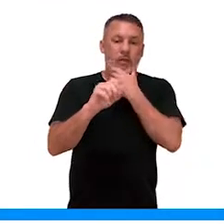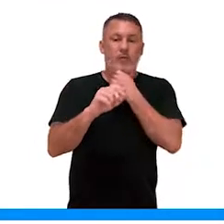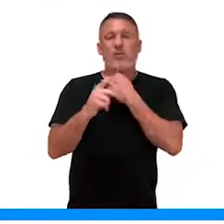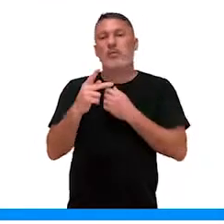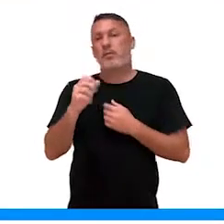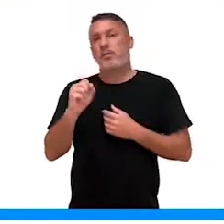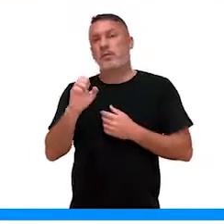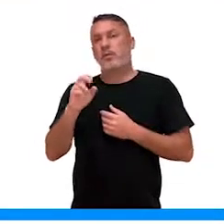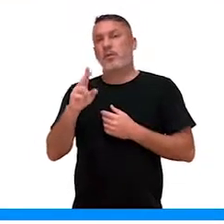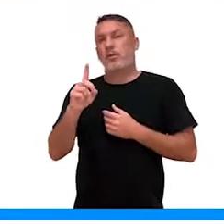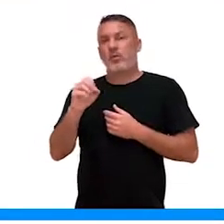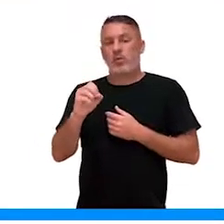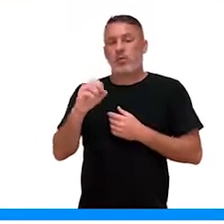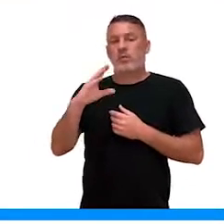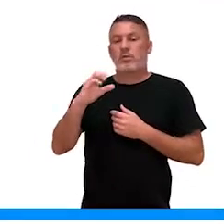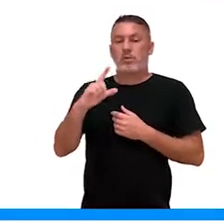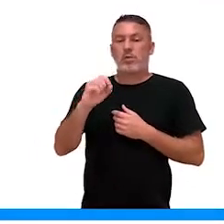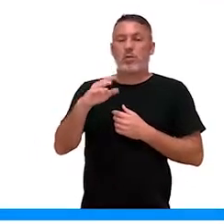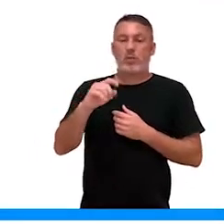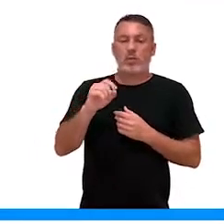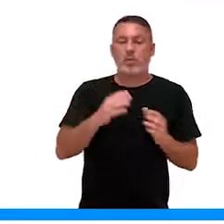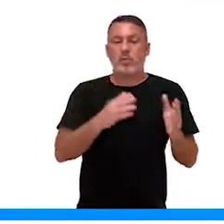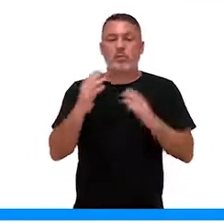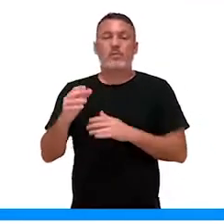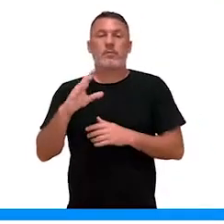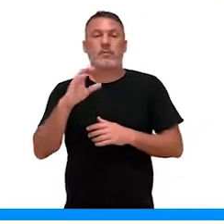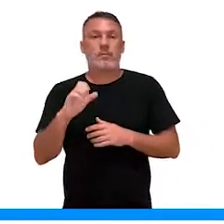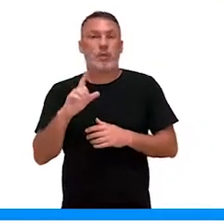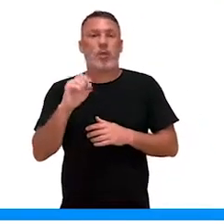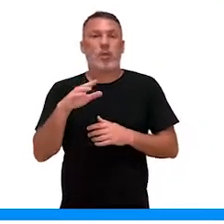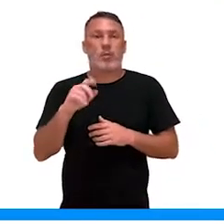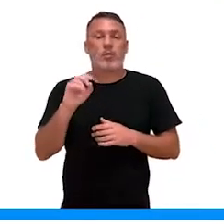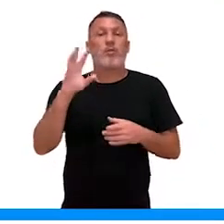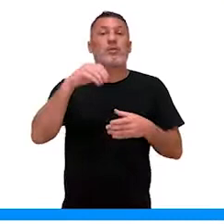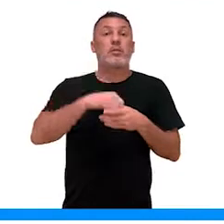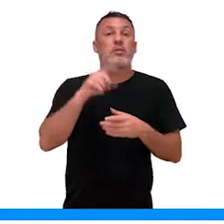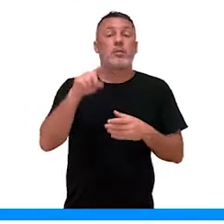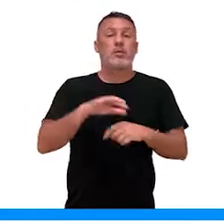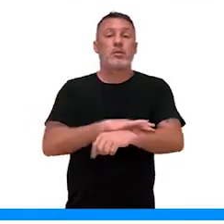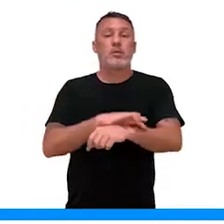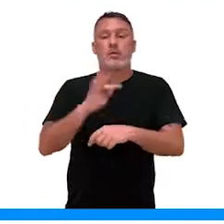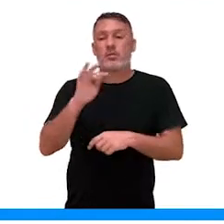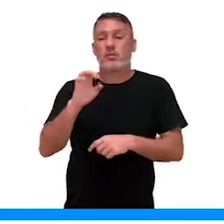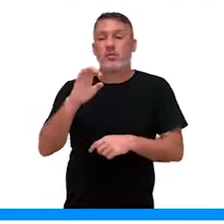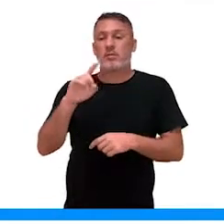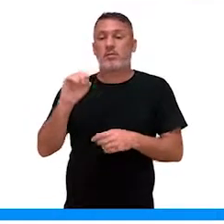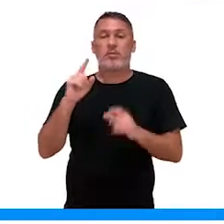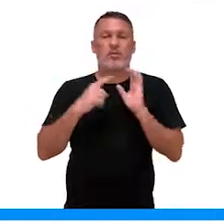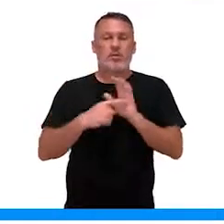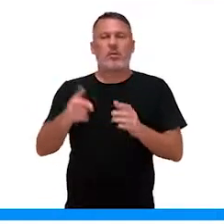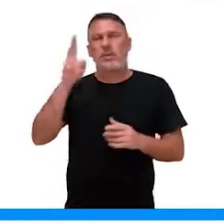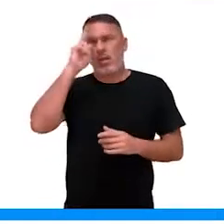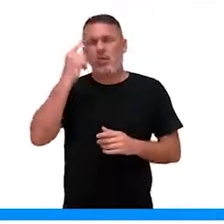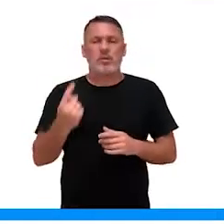ou celomados. O que é isso? É em relação aos tecidos que apresentam. Lembra lá de